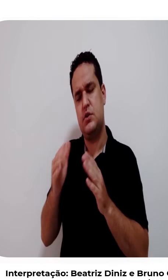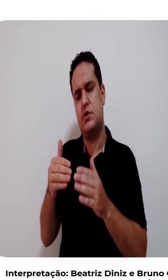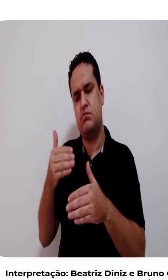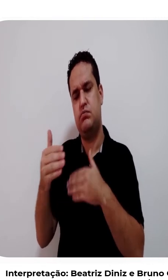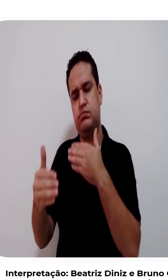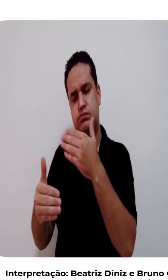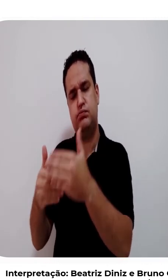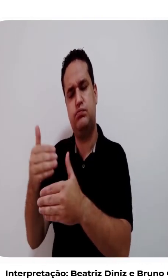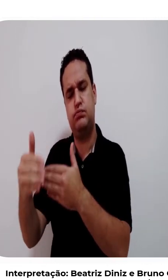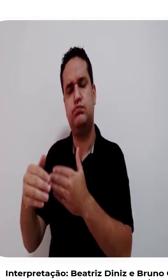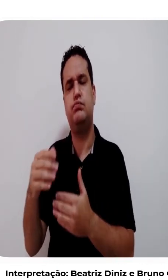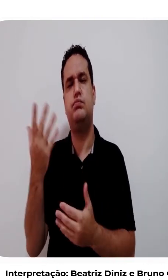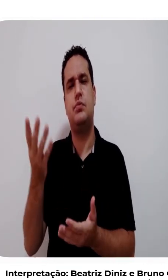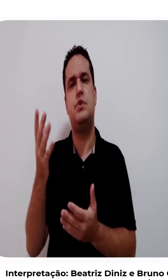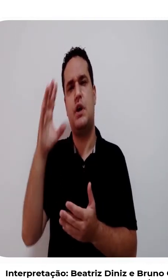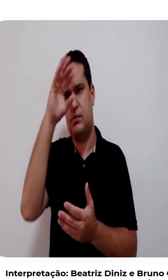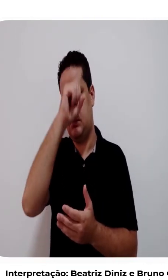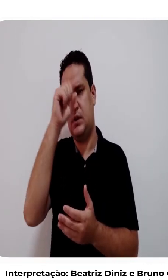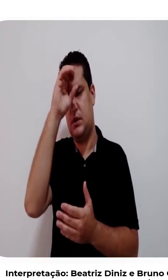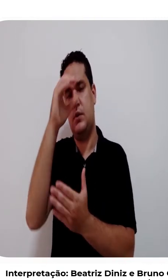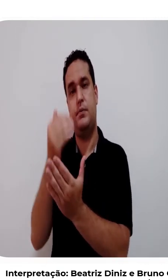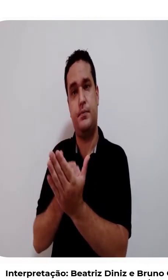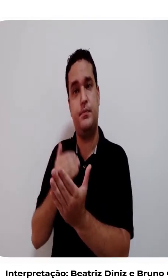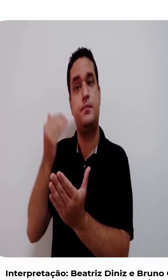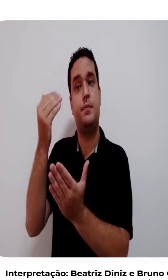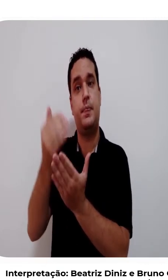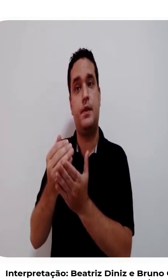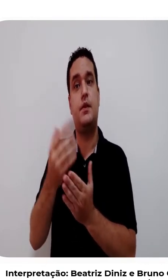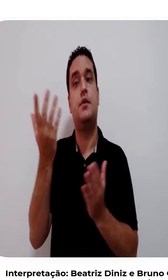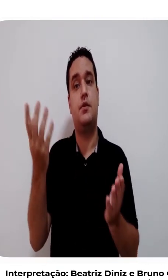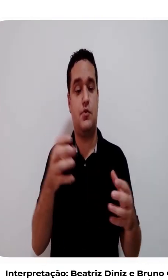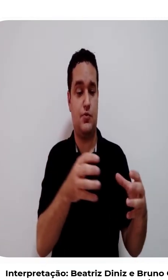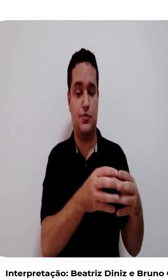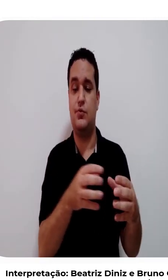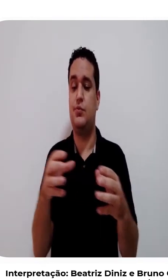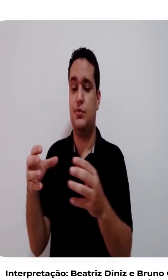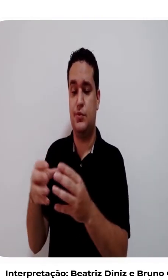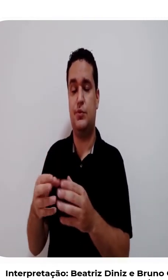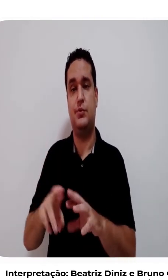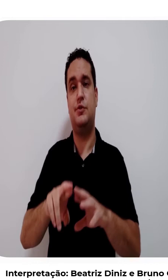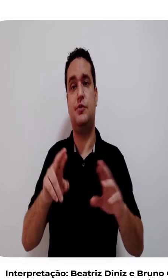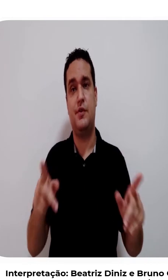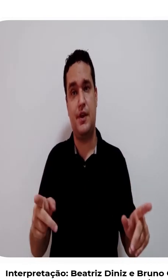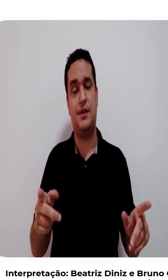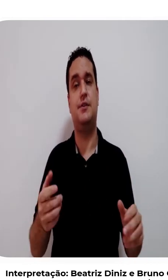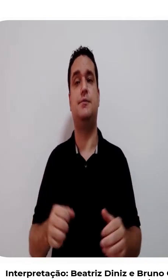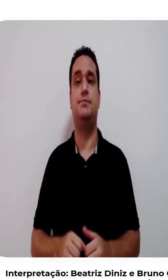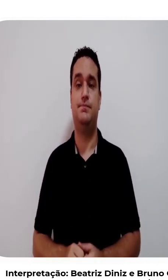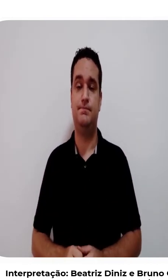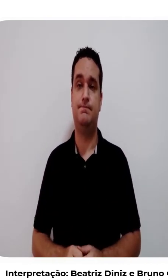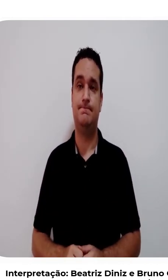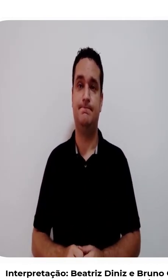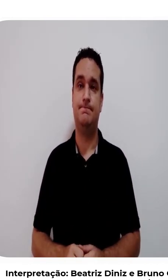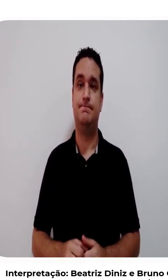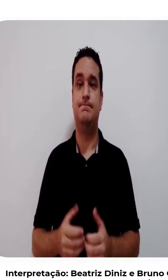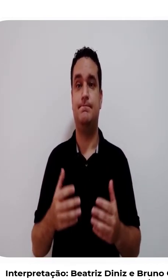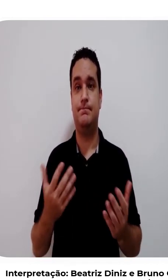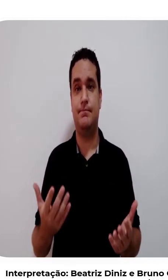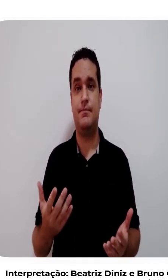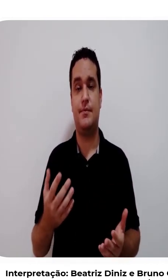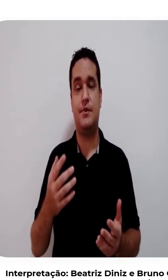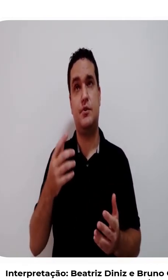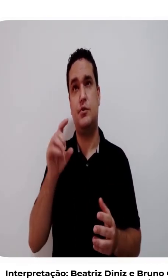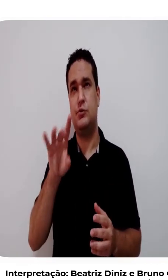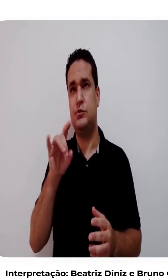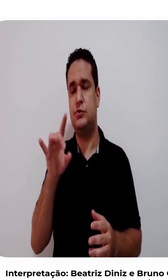pensando justamente nessas necessidades de cada grupo aí. E aí só um parênteses, né, eu acho importante dizer